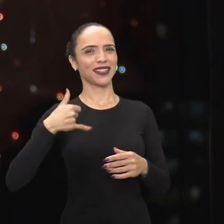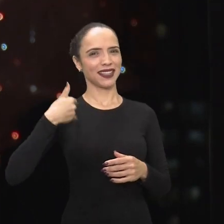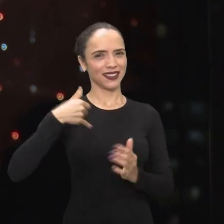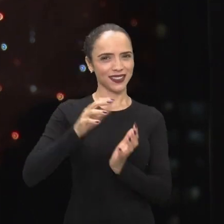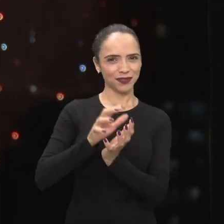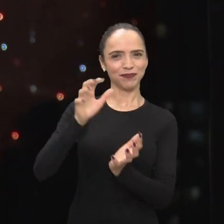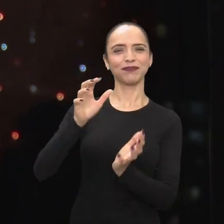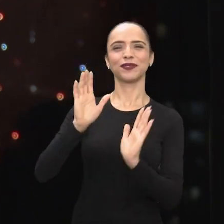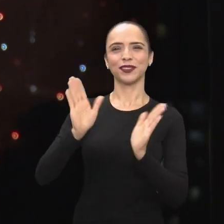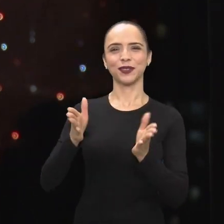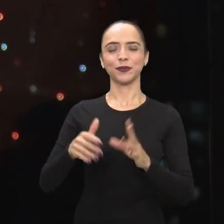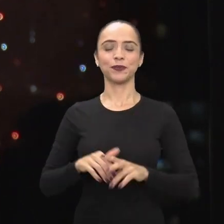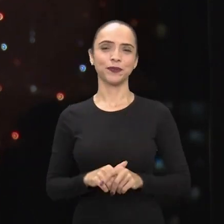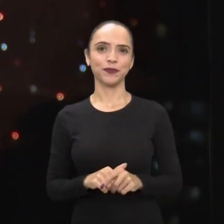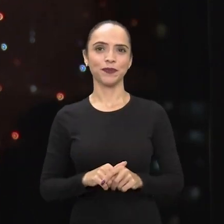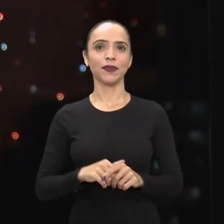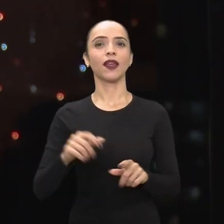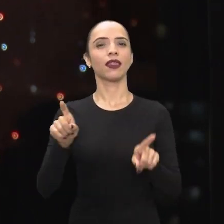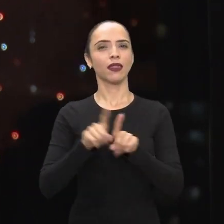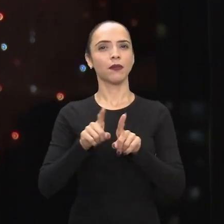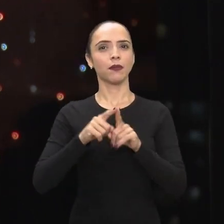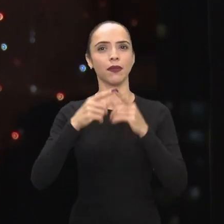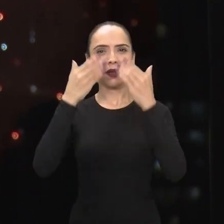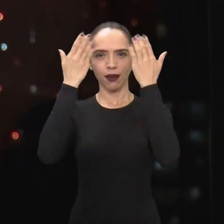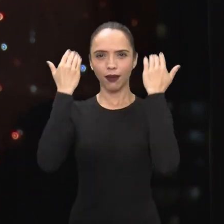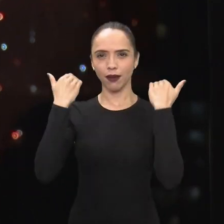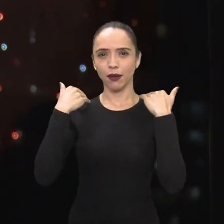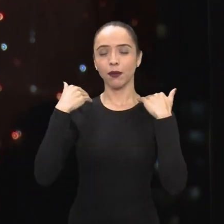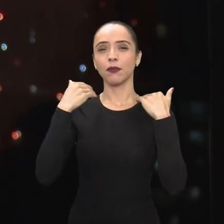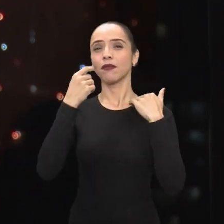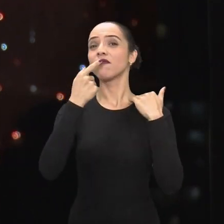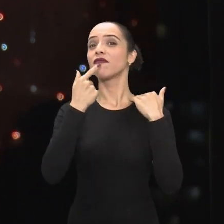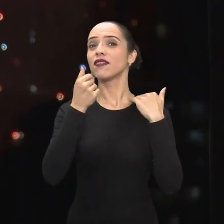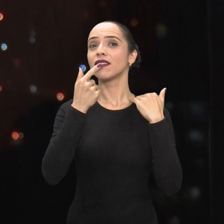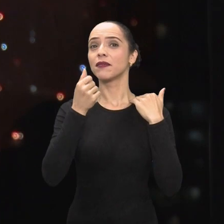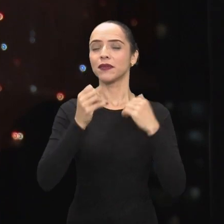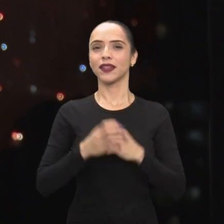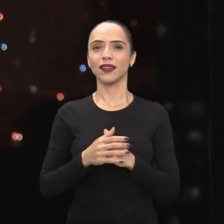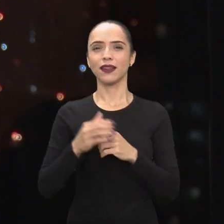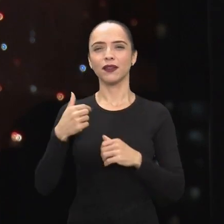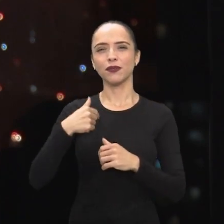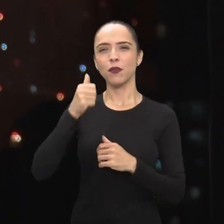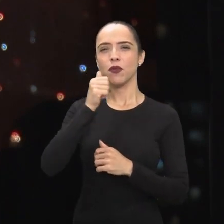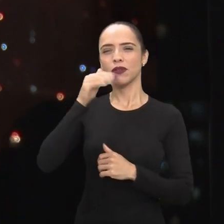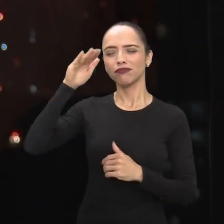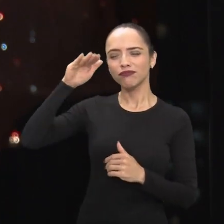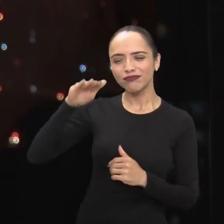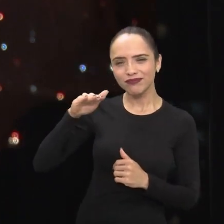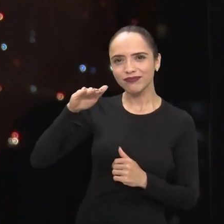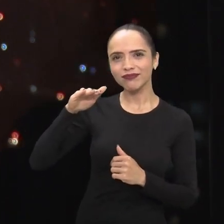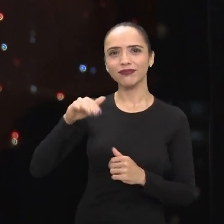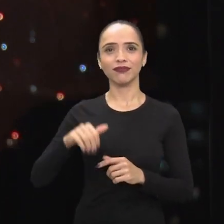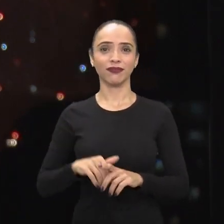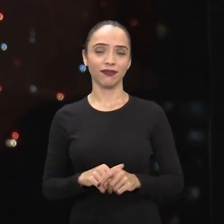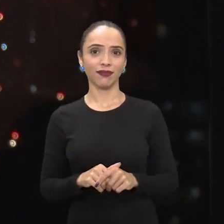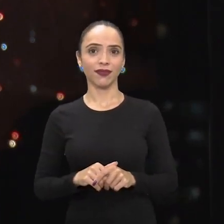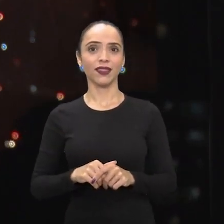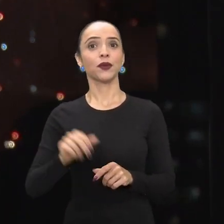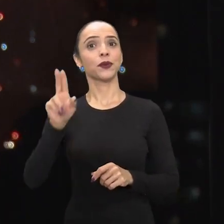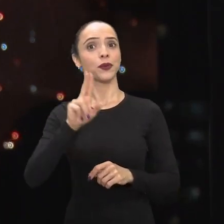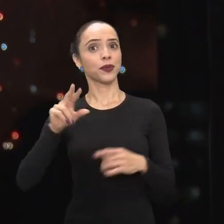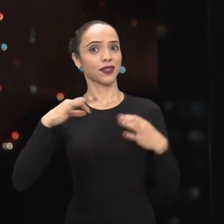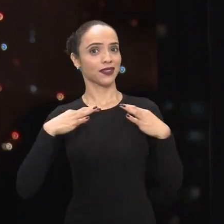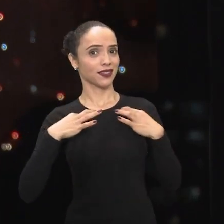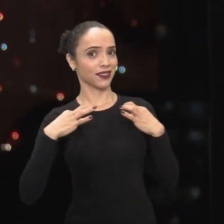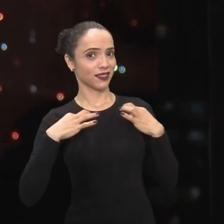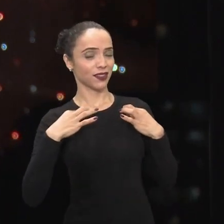idade tenho cabelos ruivos sou de baixo estatura e